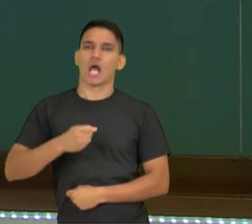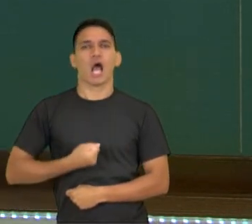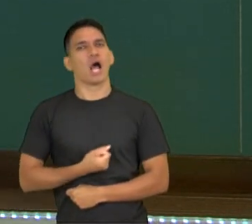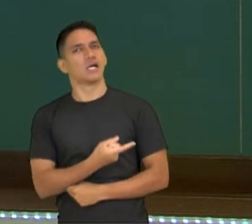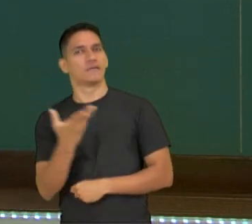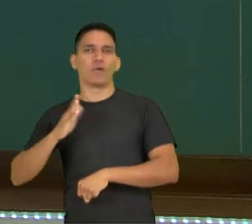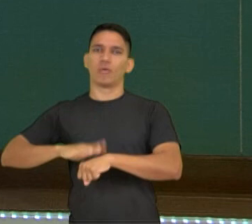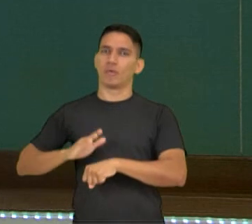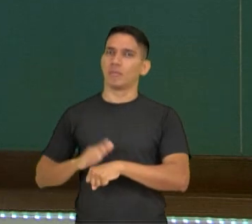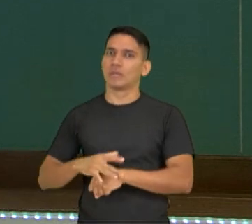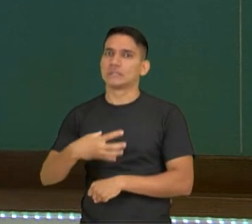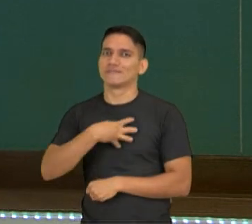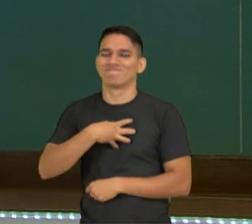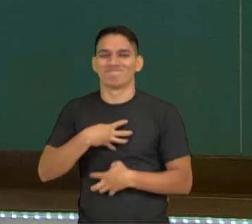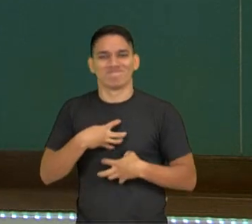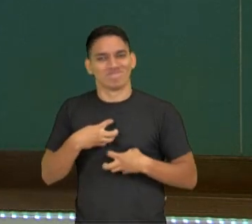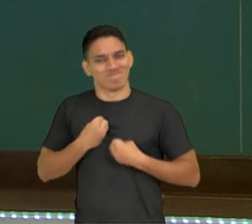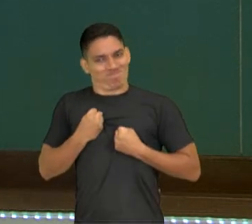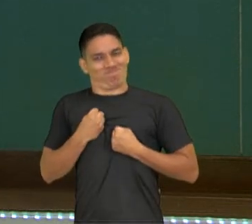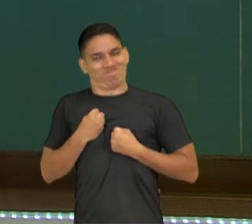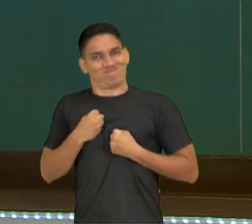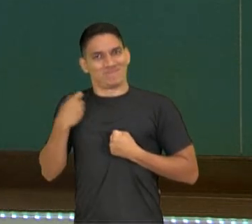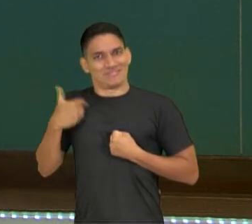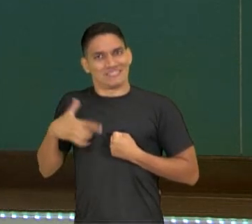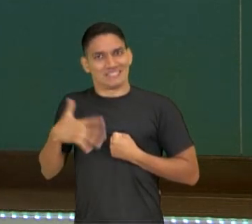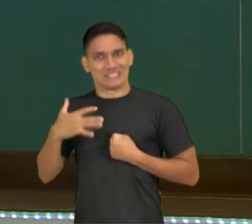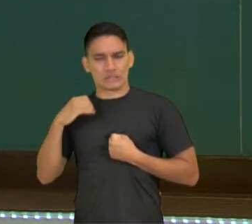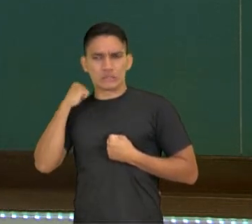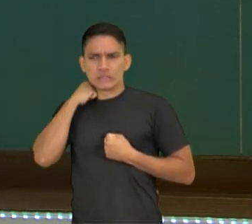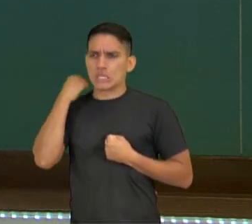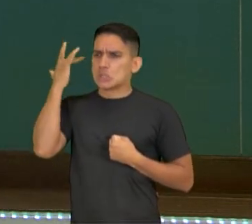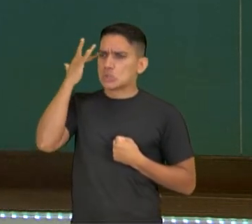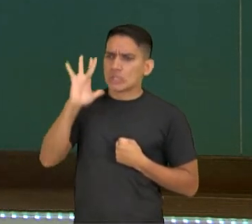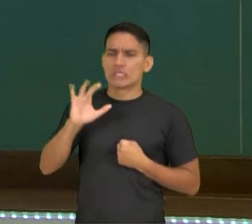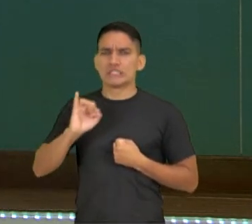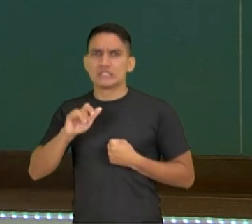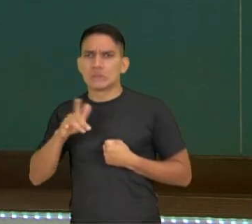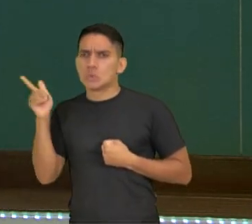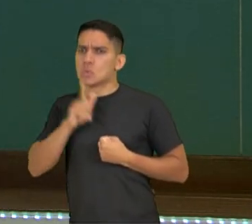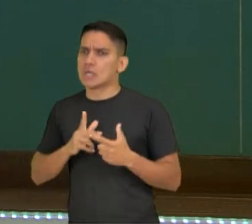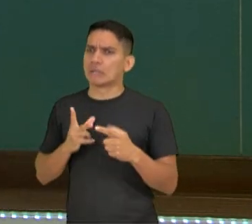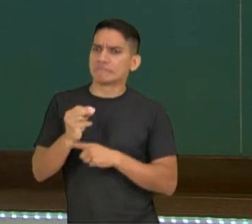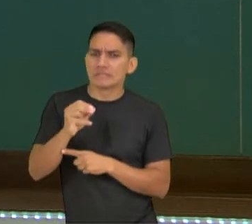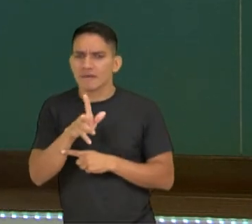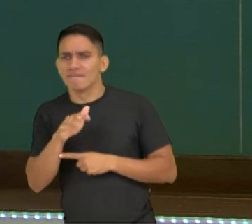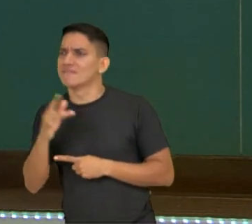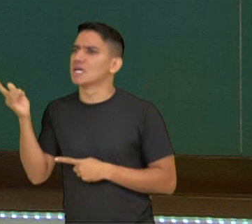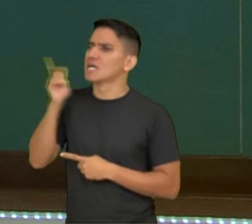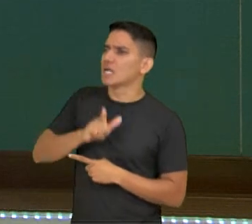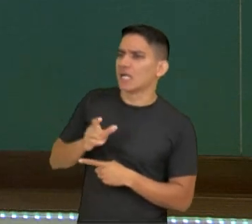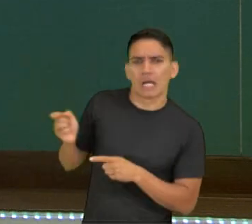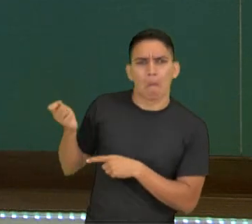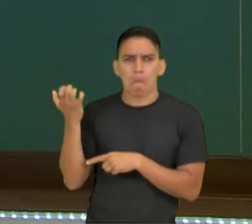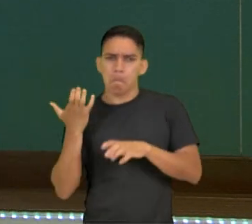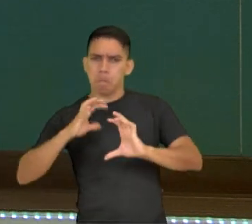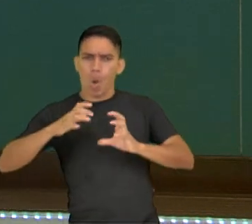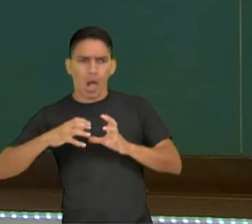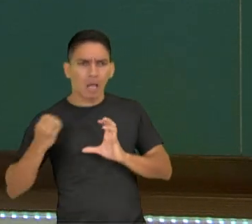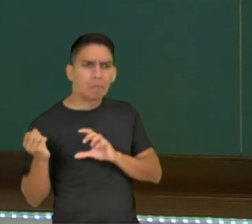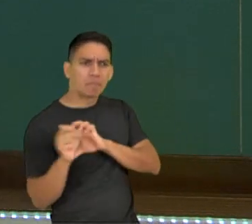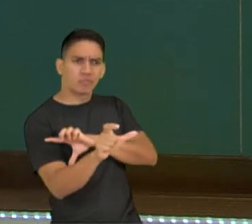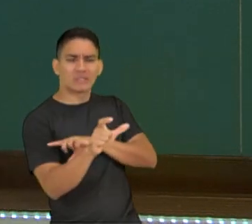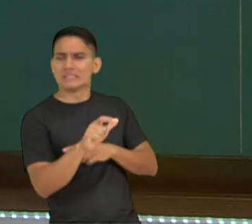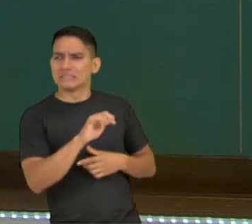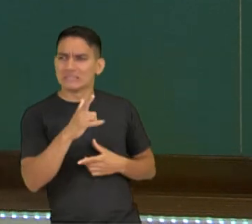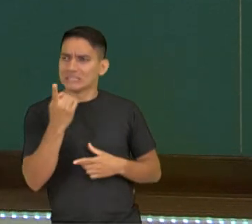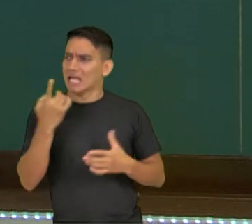muitos momentos, você está estressado, você está tenso, porque não sabe se vai dar certo, se o seu time vai ganhar, se vai dar certo aquela bola, se não vai. Então,